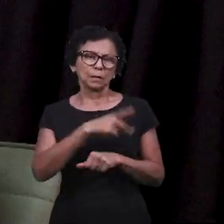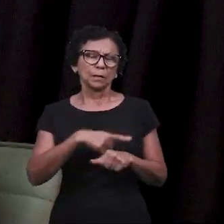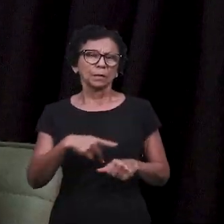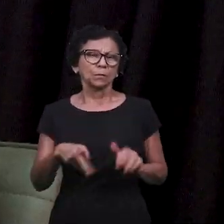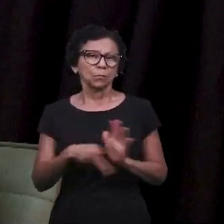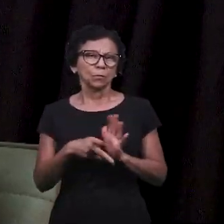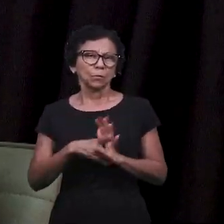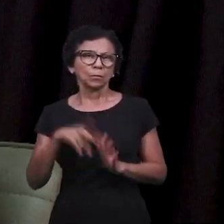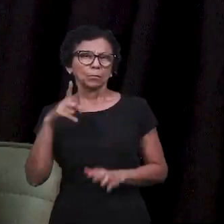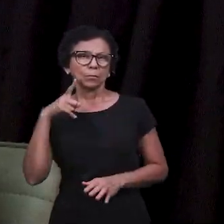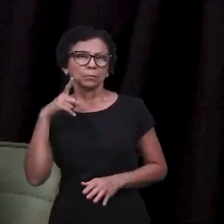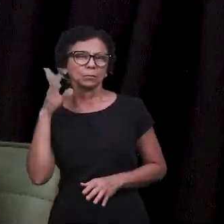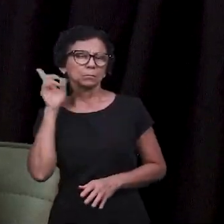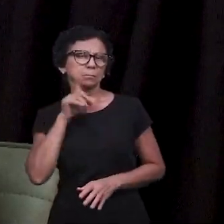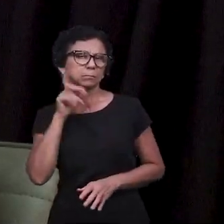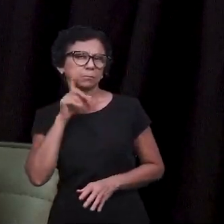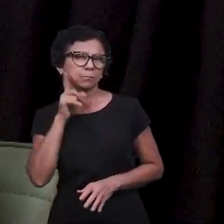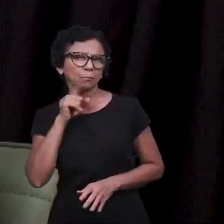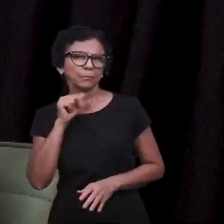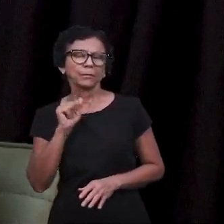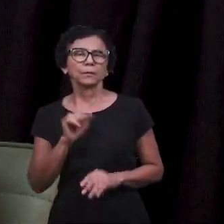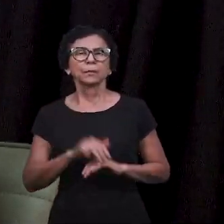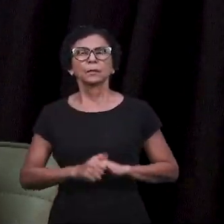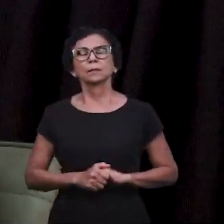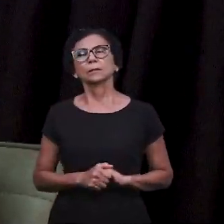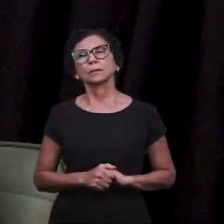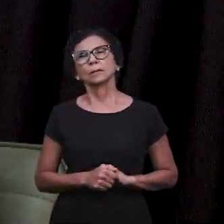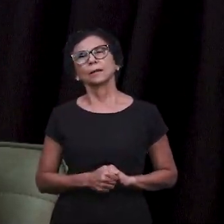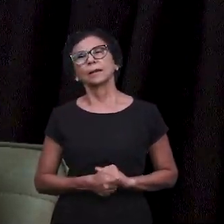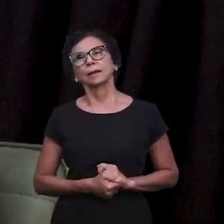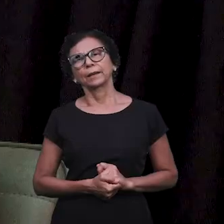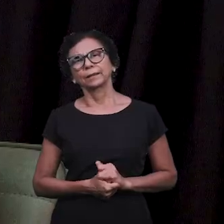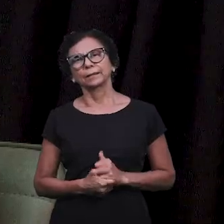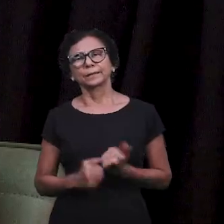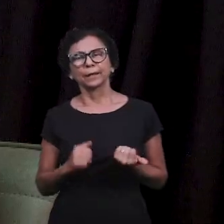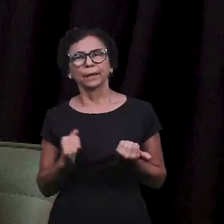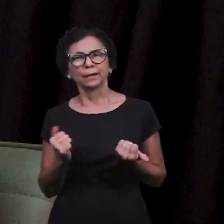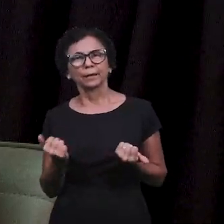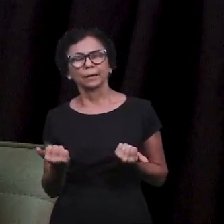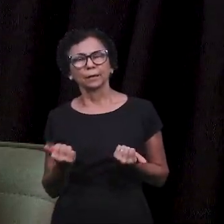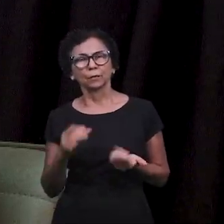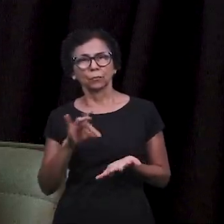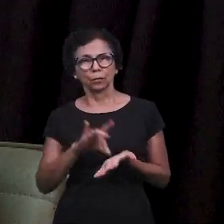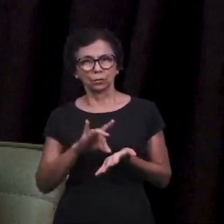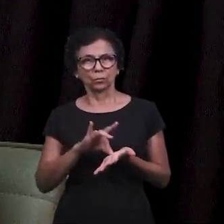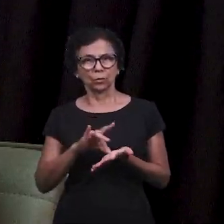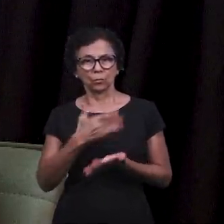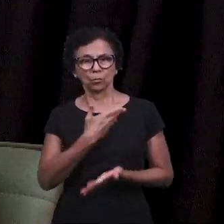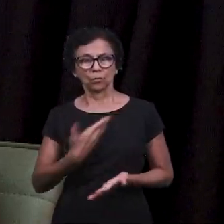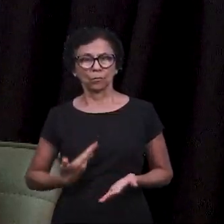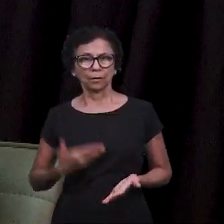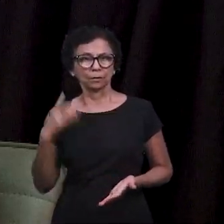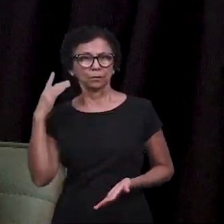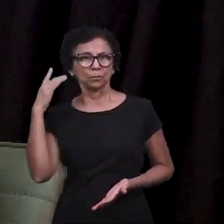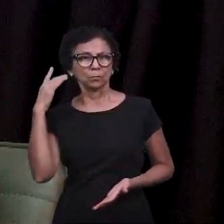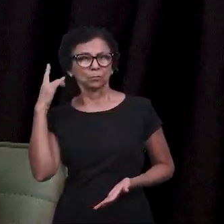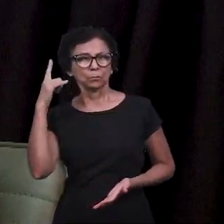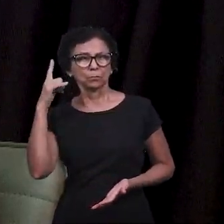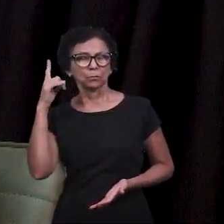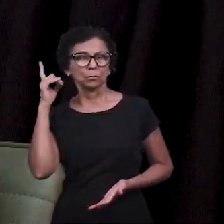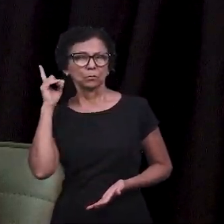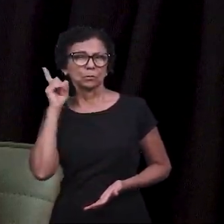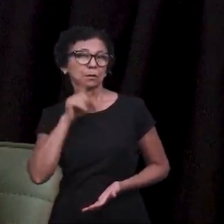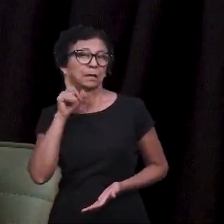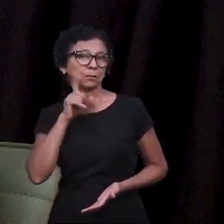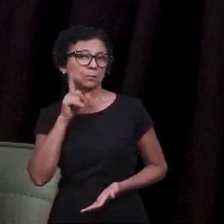flexibilizando a aplicação dessas normas anticorrupção. É mesmo? O atual governo americano, ele vem tentando reduzir